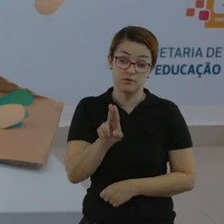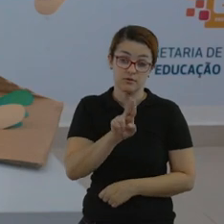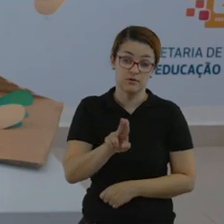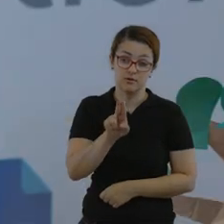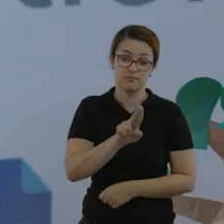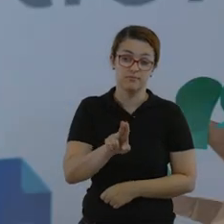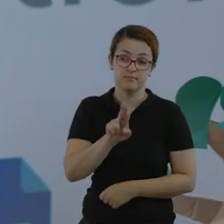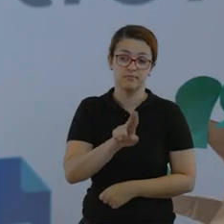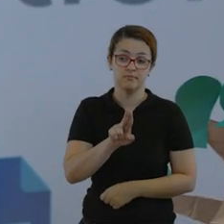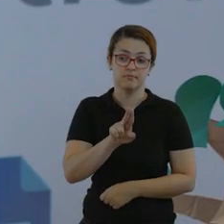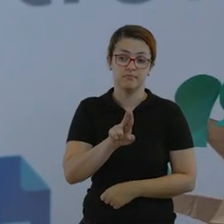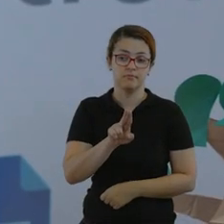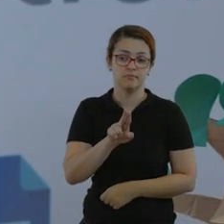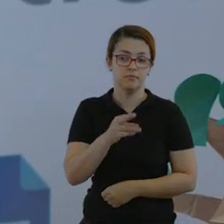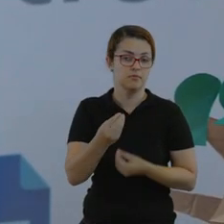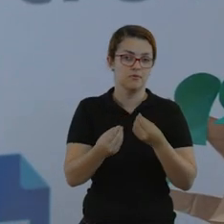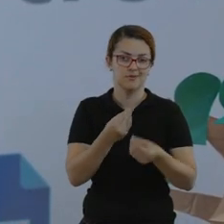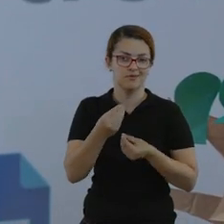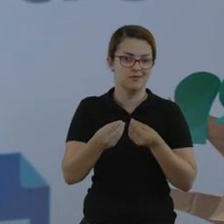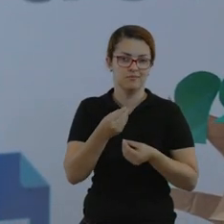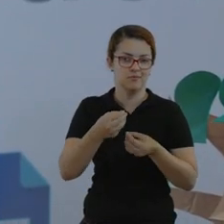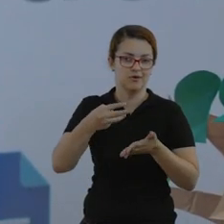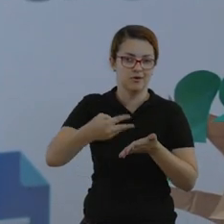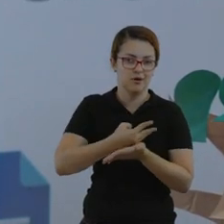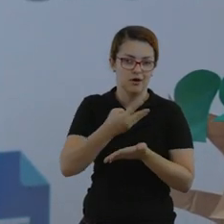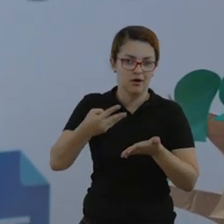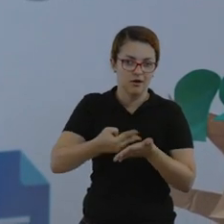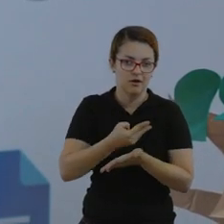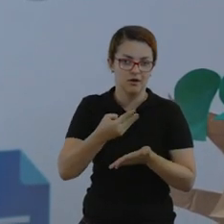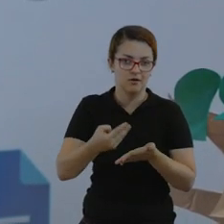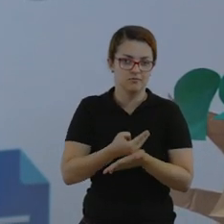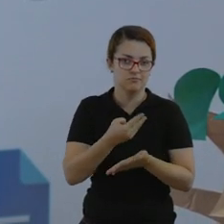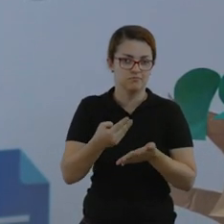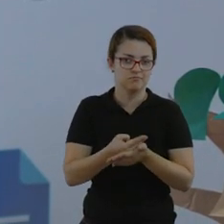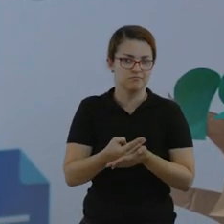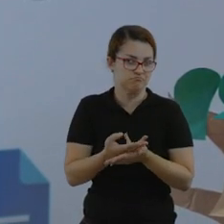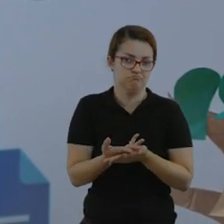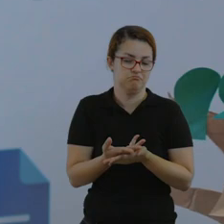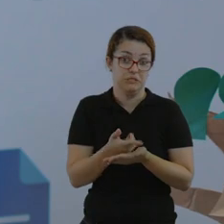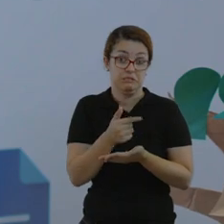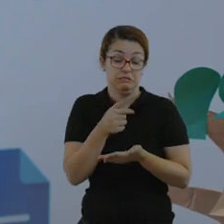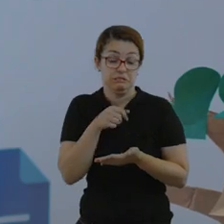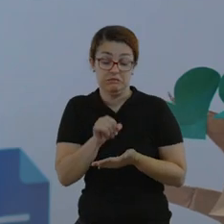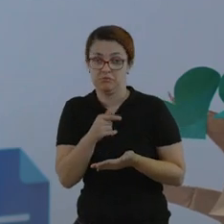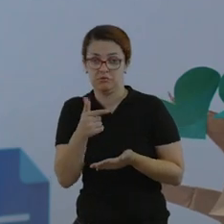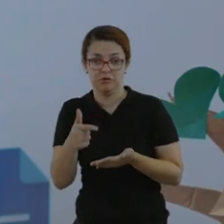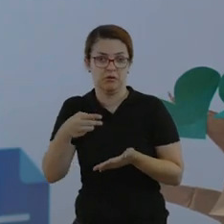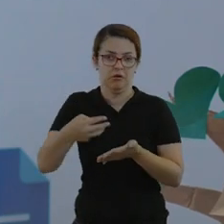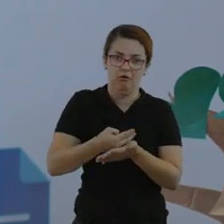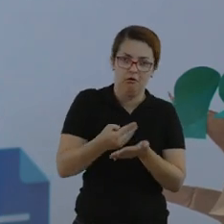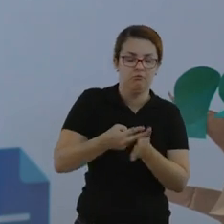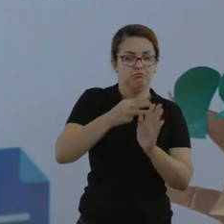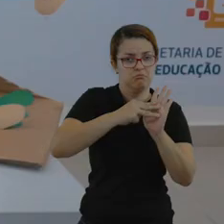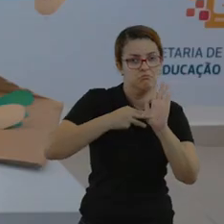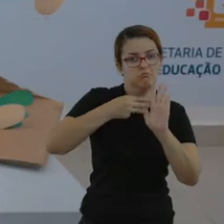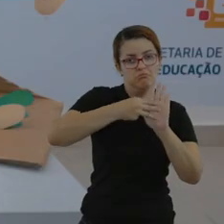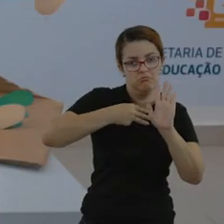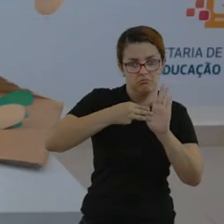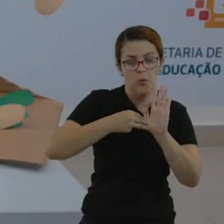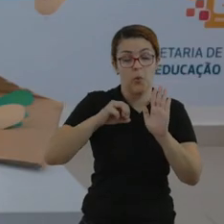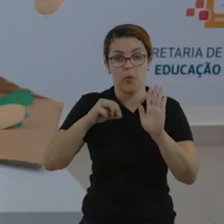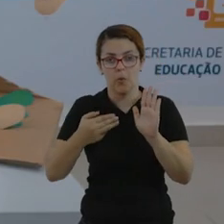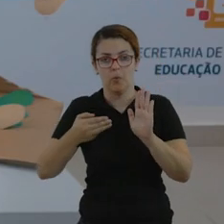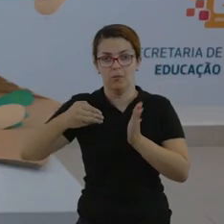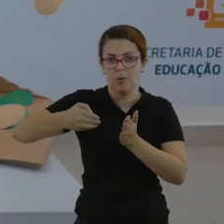objetos, como um garfo, por exemplo. Ao invés de usar o pincel, usar um garfo para pintar, ou usar